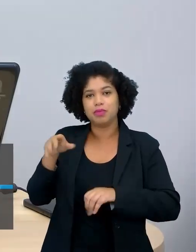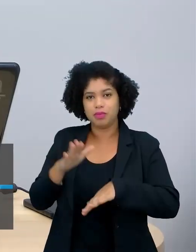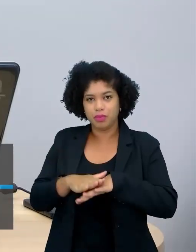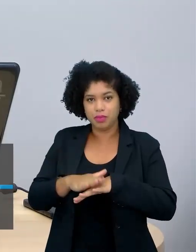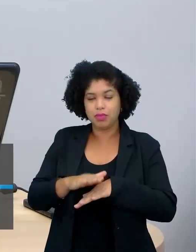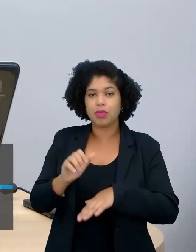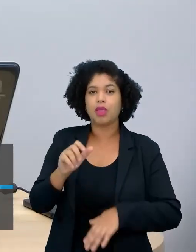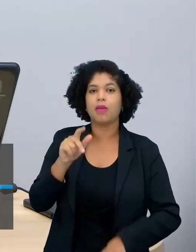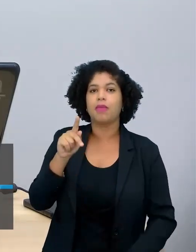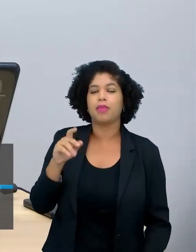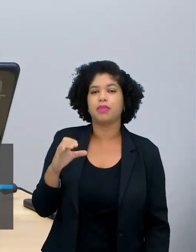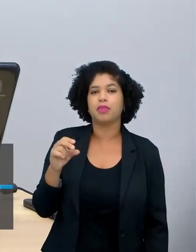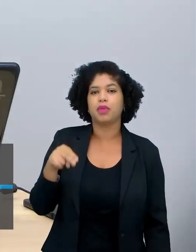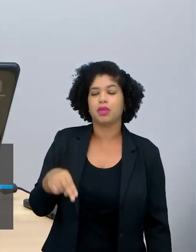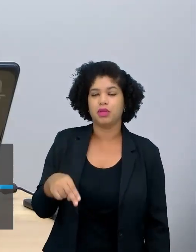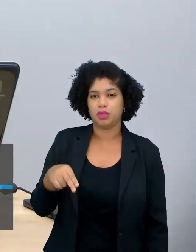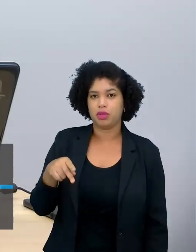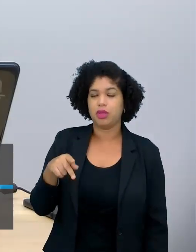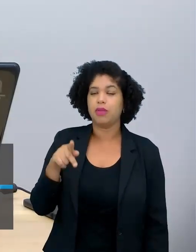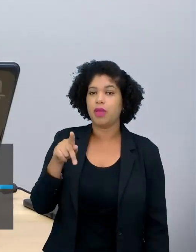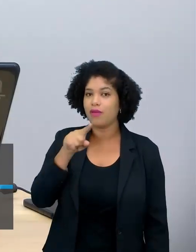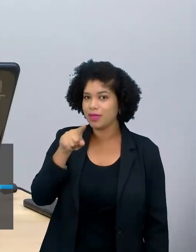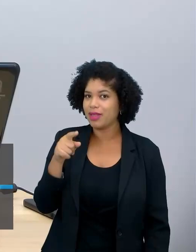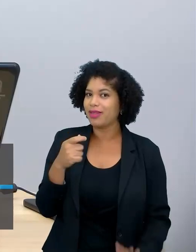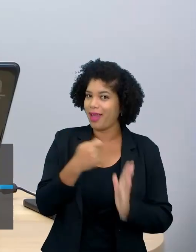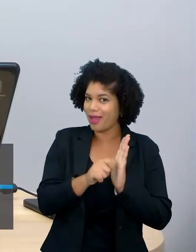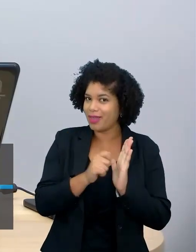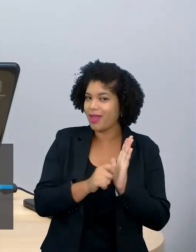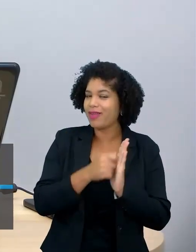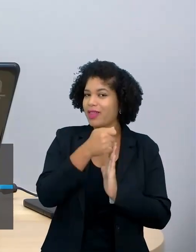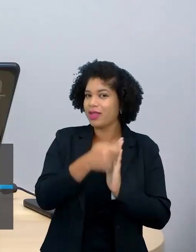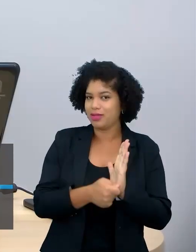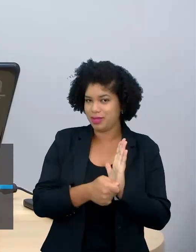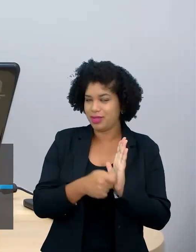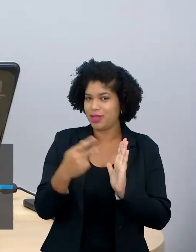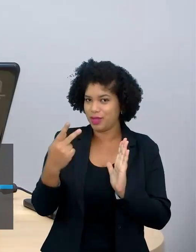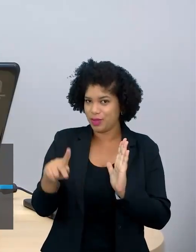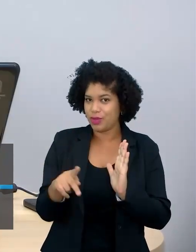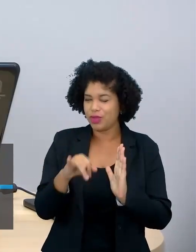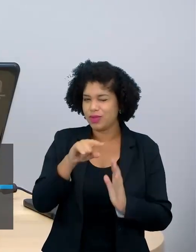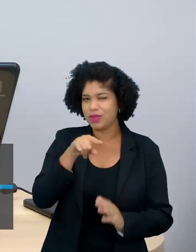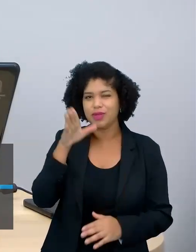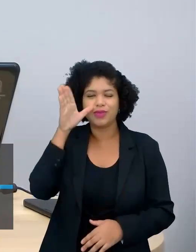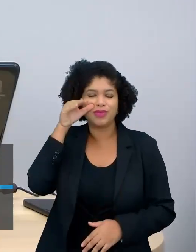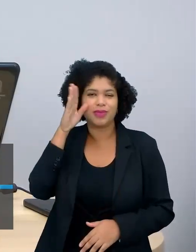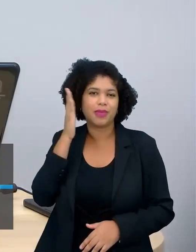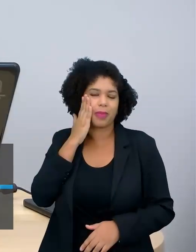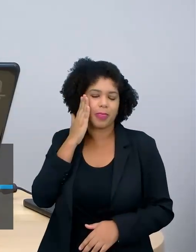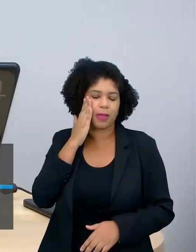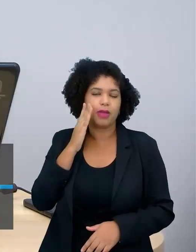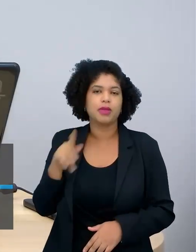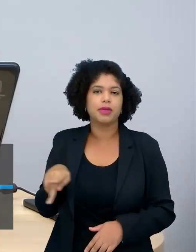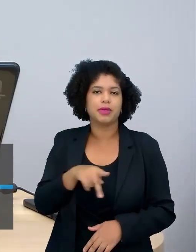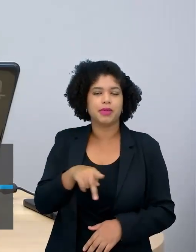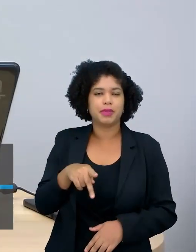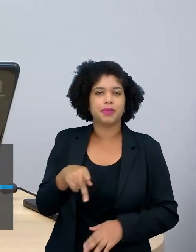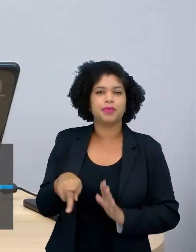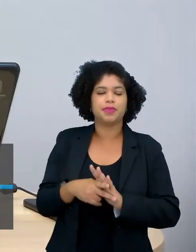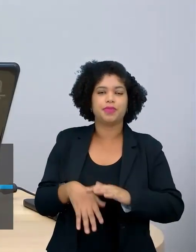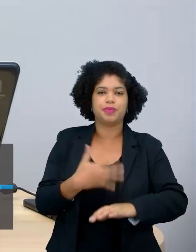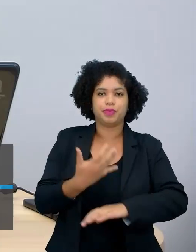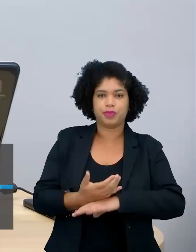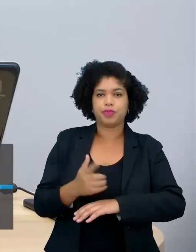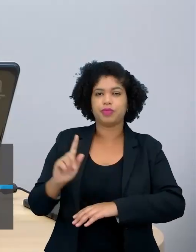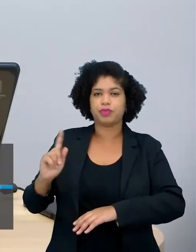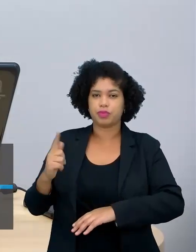PCNPs, então marquem aí no diário de bordo de vocês, né, na agenda de vocês, quem quiser se interessar, principalmente aí os professores de Geografia e Ciências da